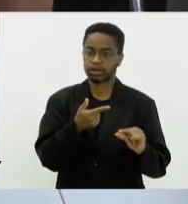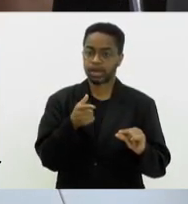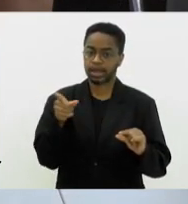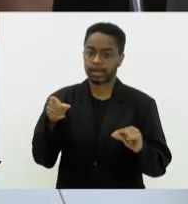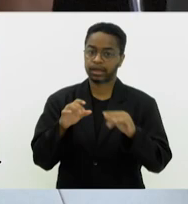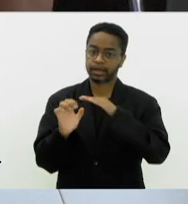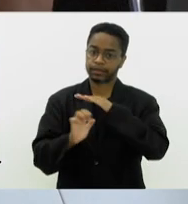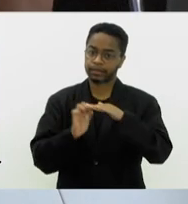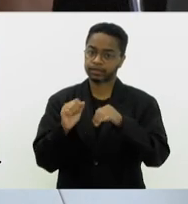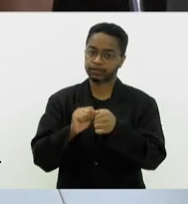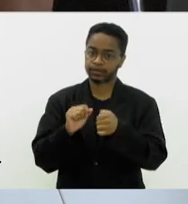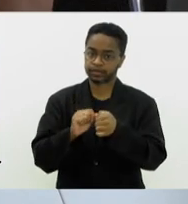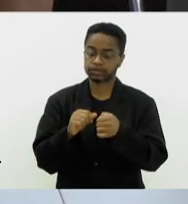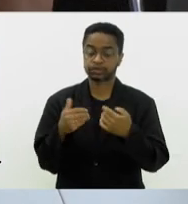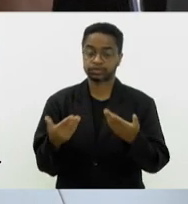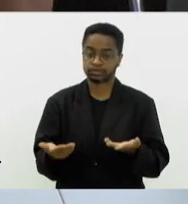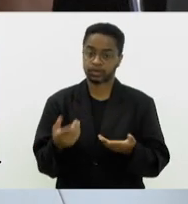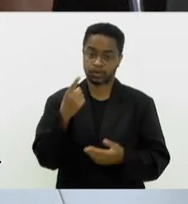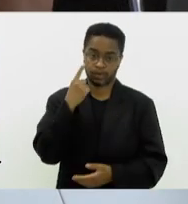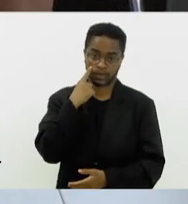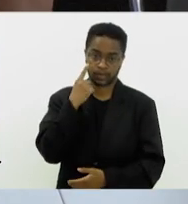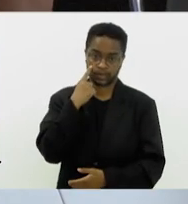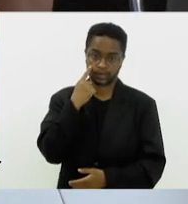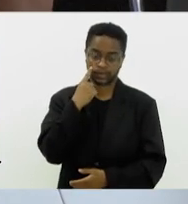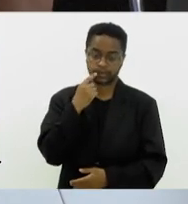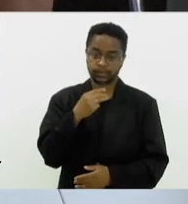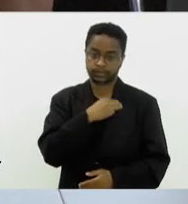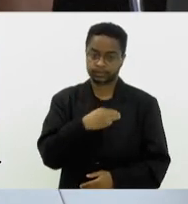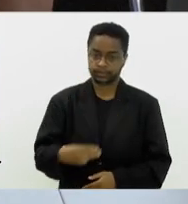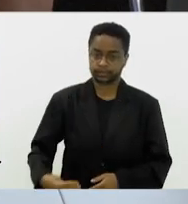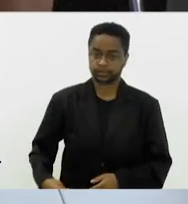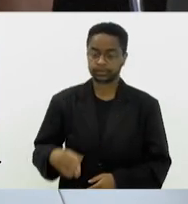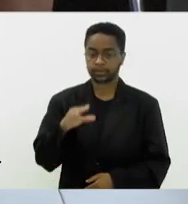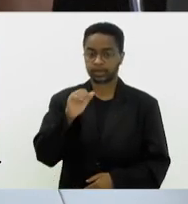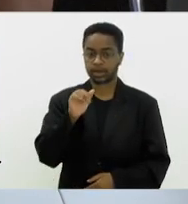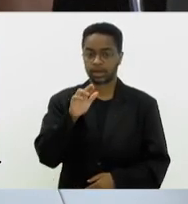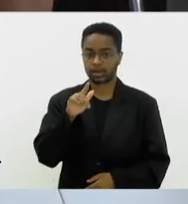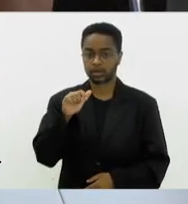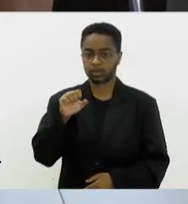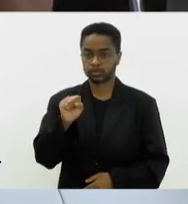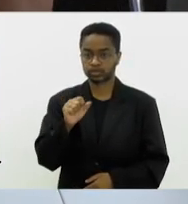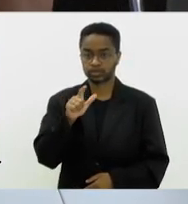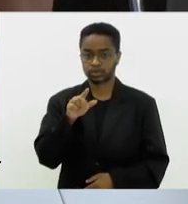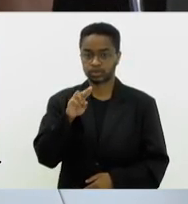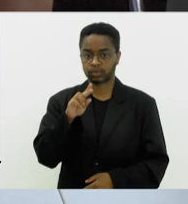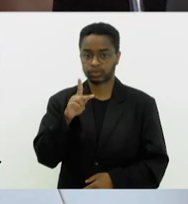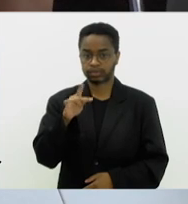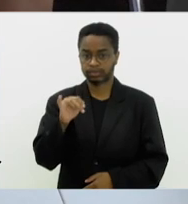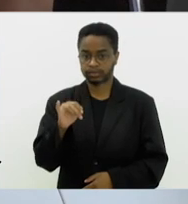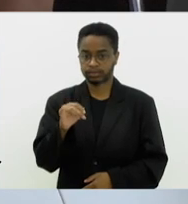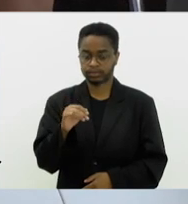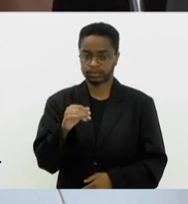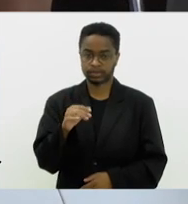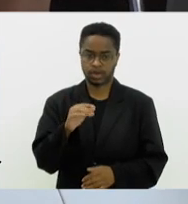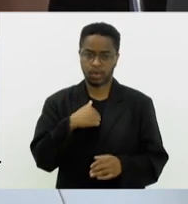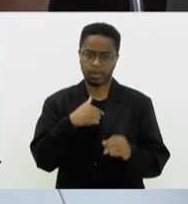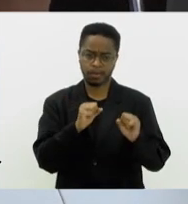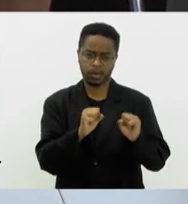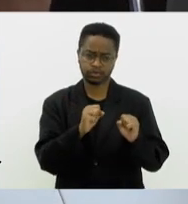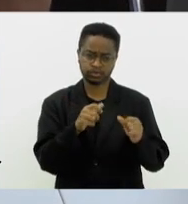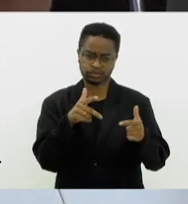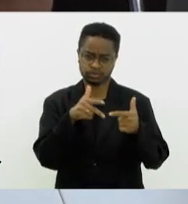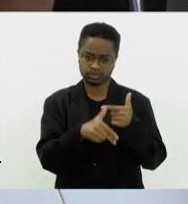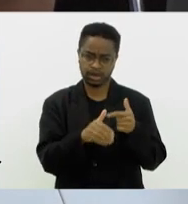empresa. Você veja o ministro Carlos Lupe... Mas me permita uma